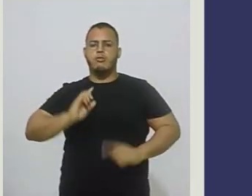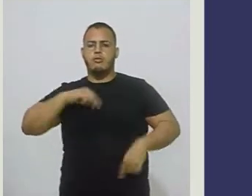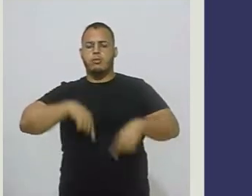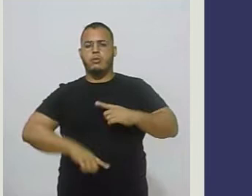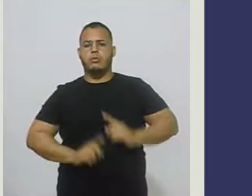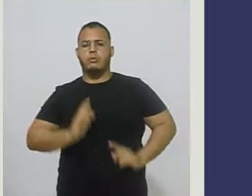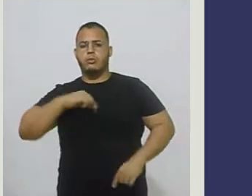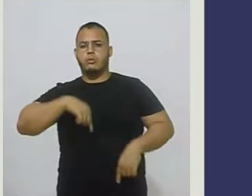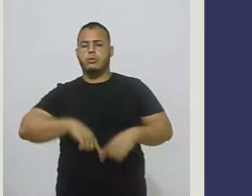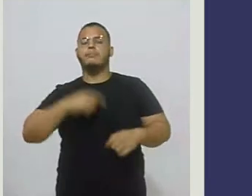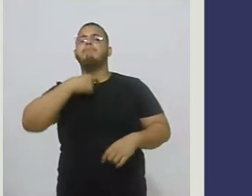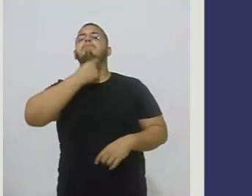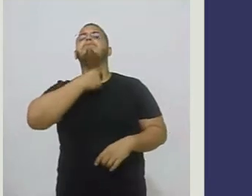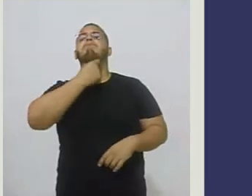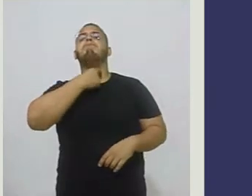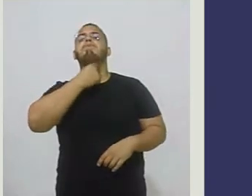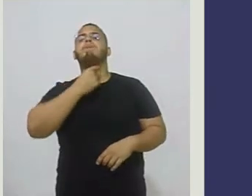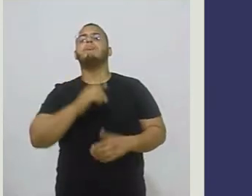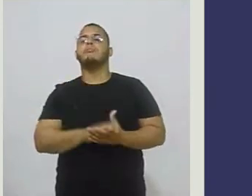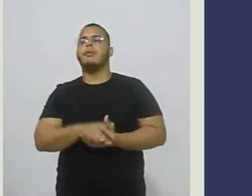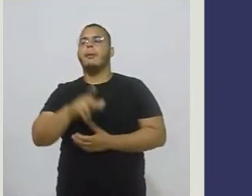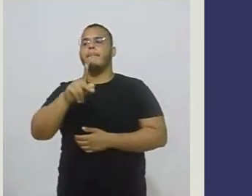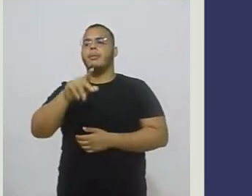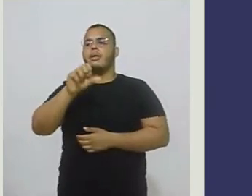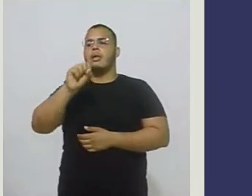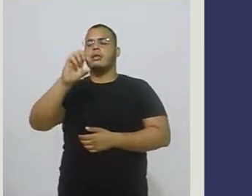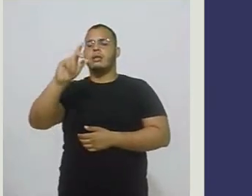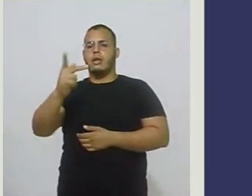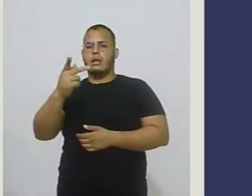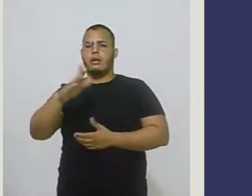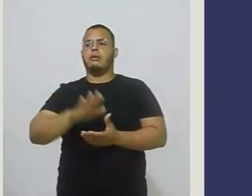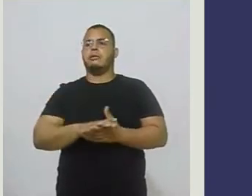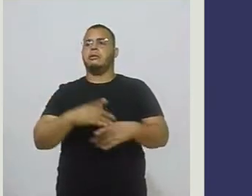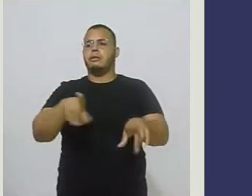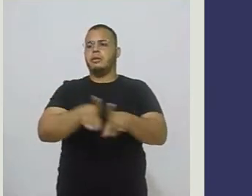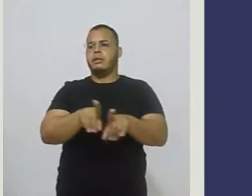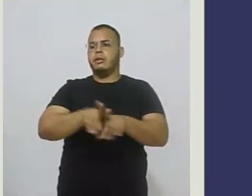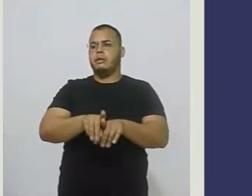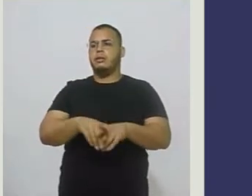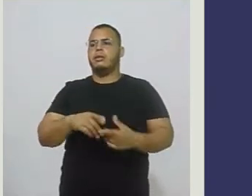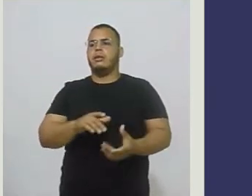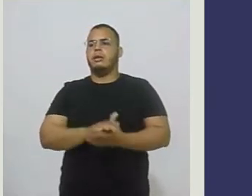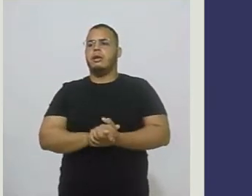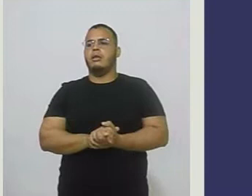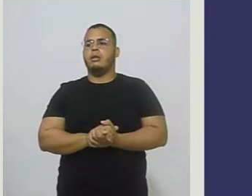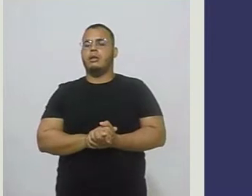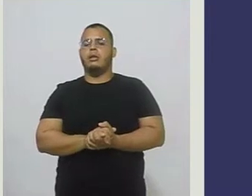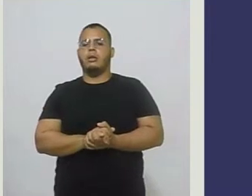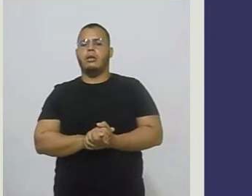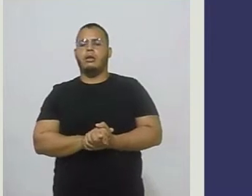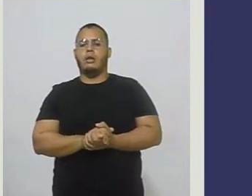da glândula tireoide chamado de TSH, hormônio